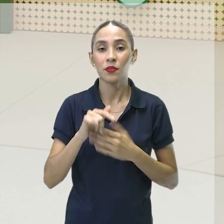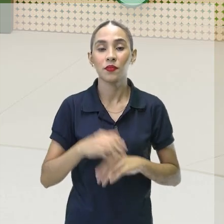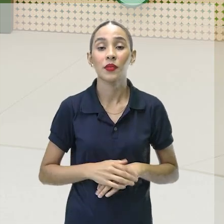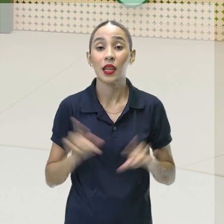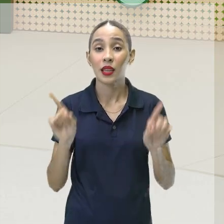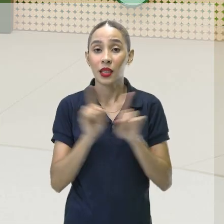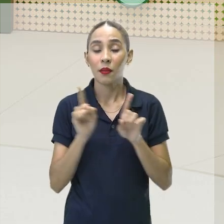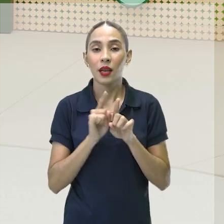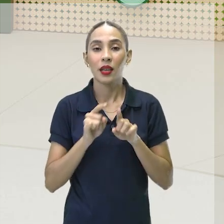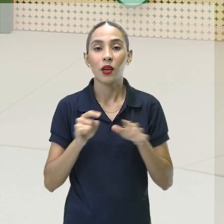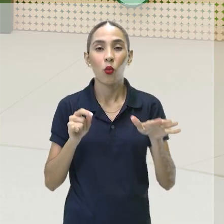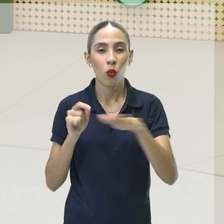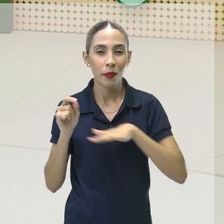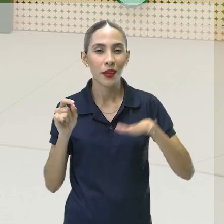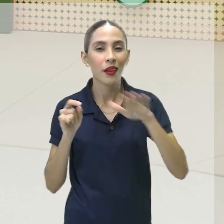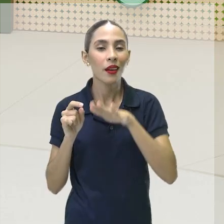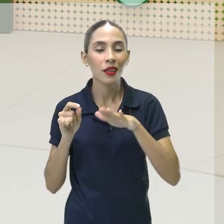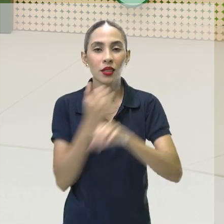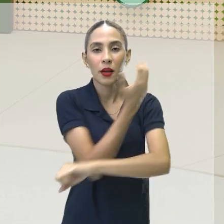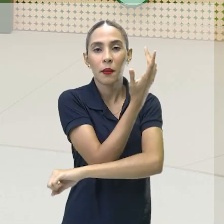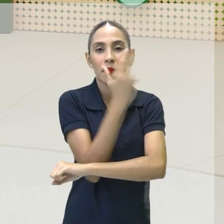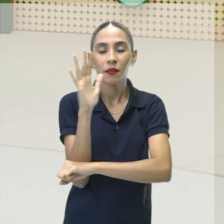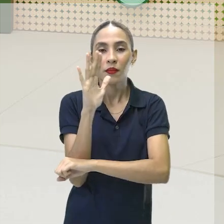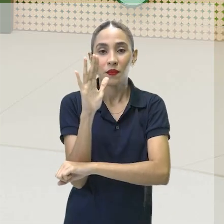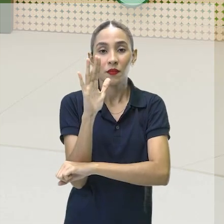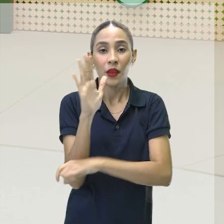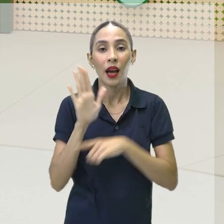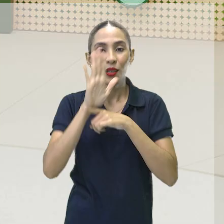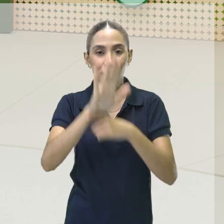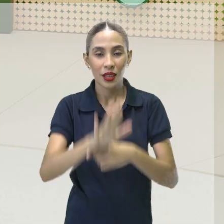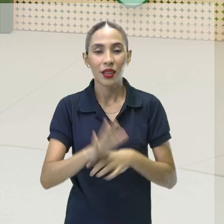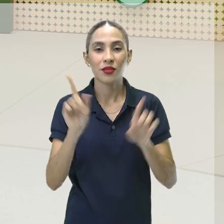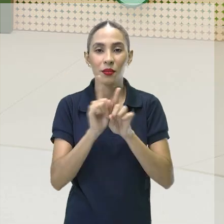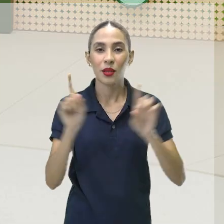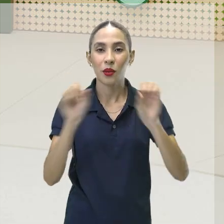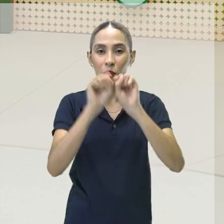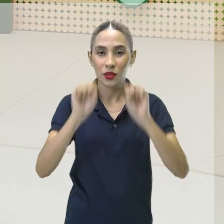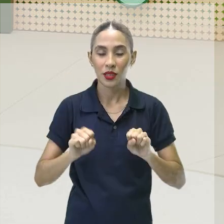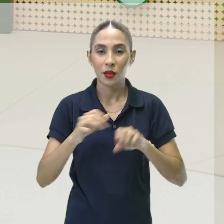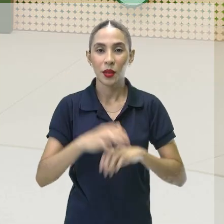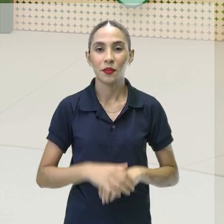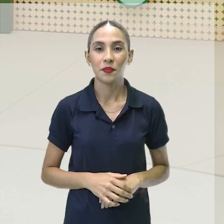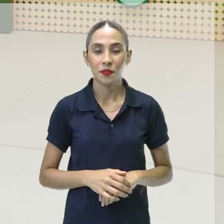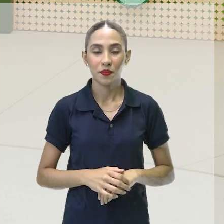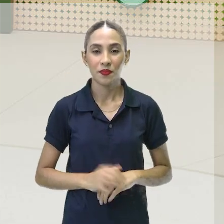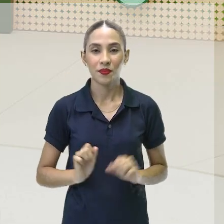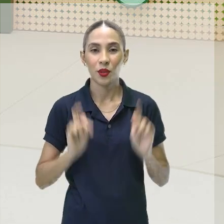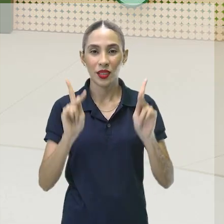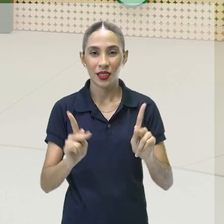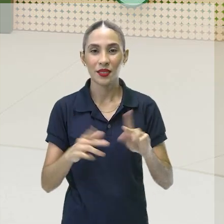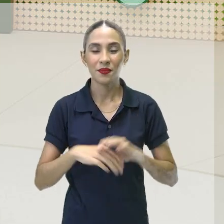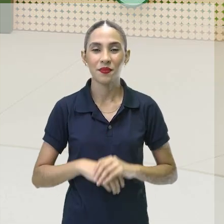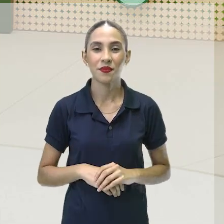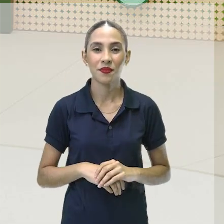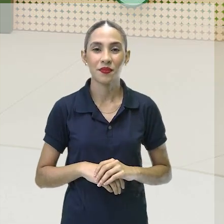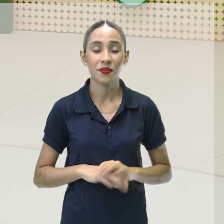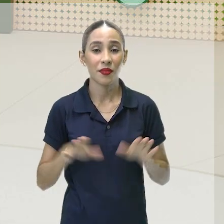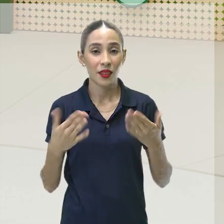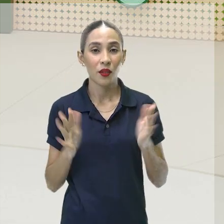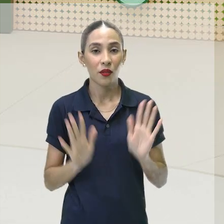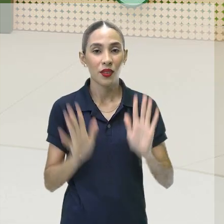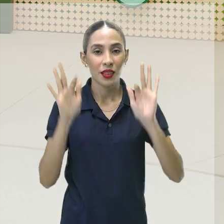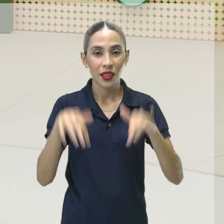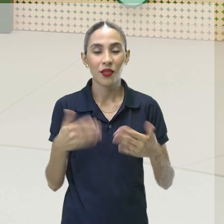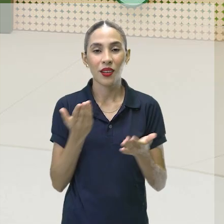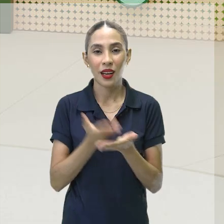o nosso meio ambiente sejam beneficiados com esse sistema. Muito bem, pessoal. Nós chegamos ao